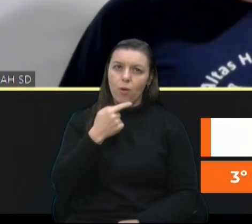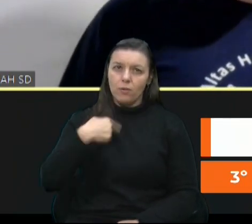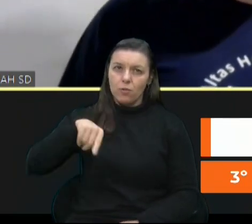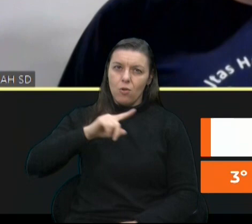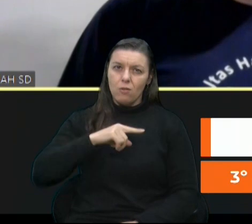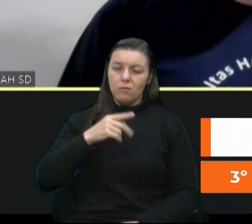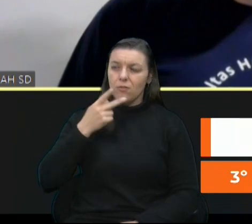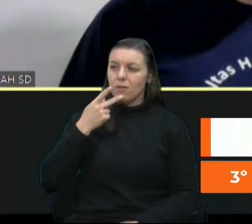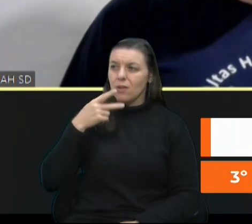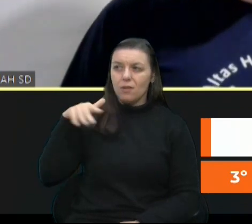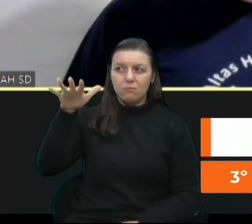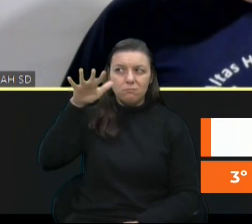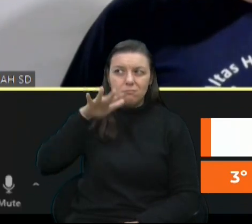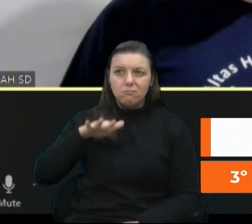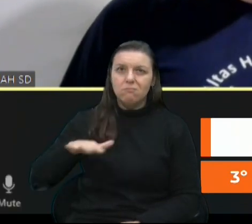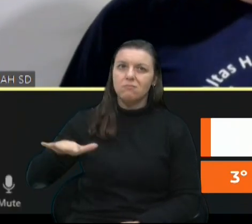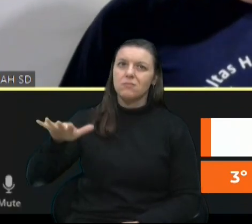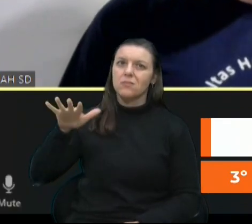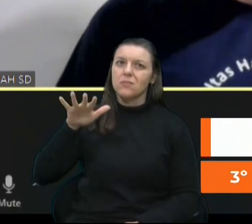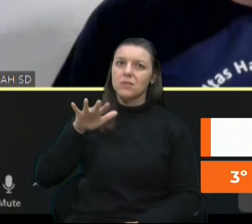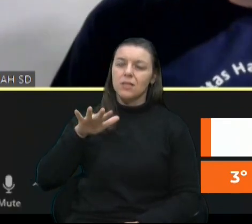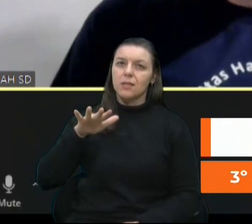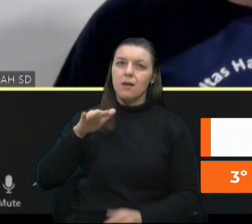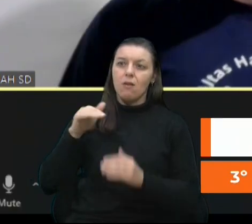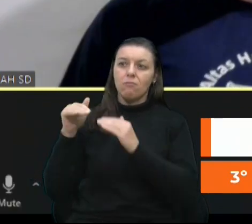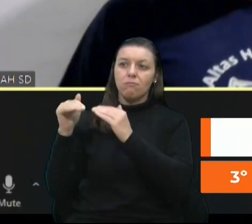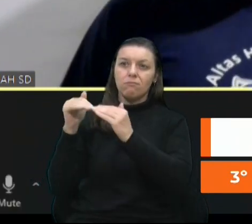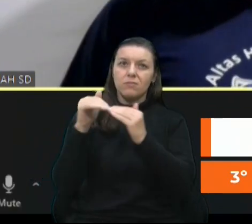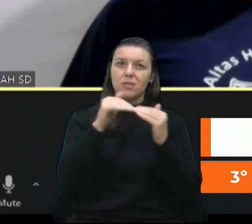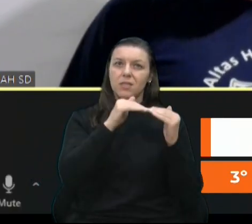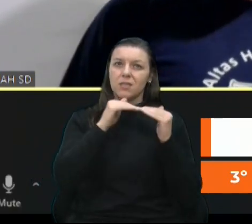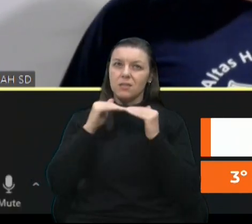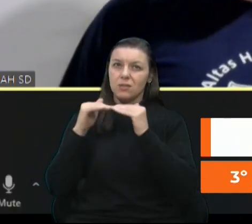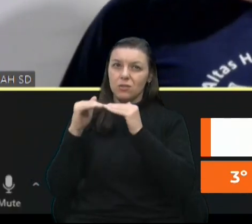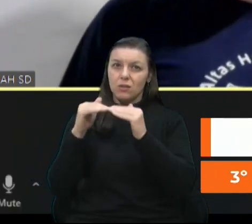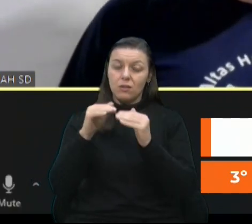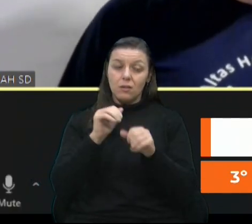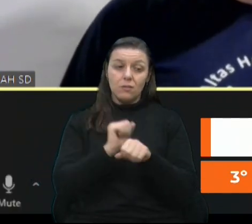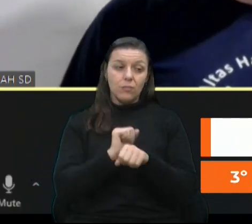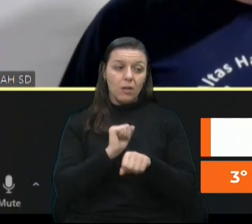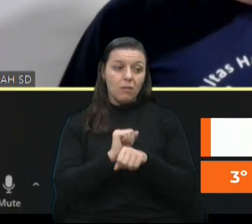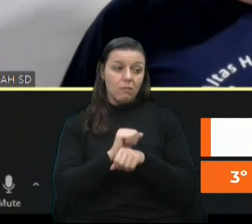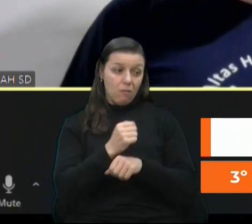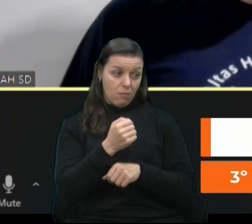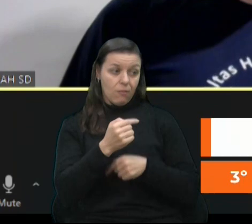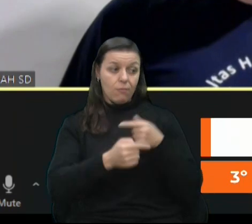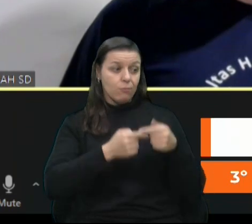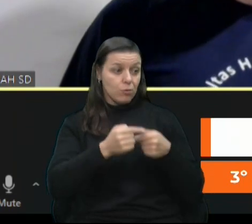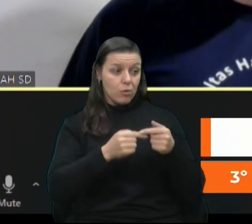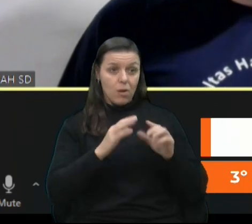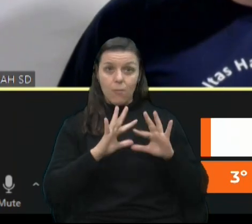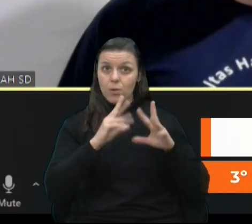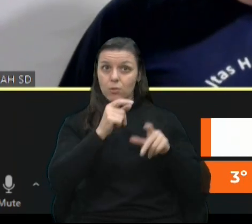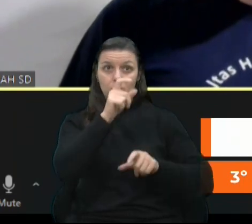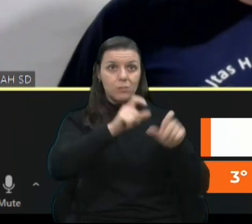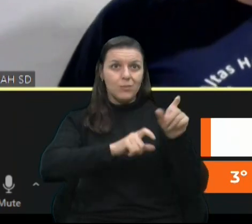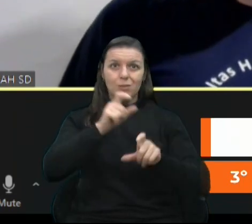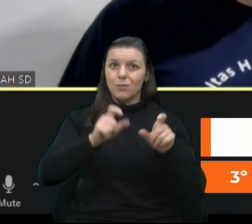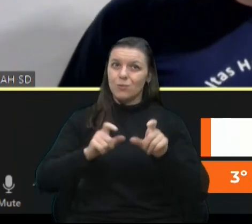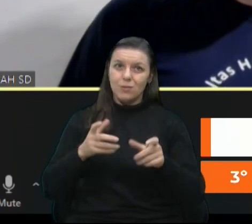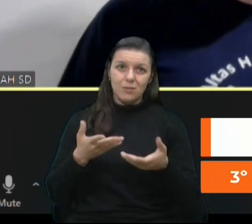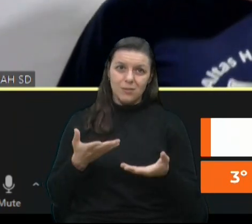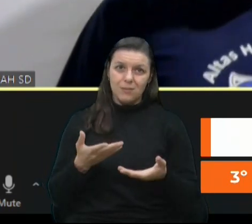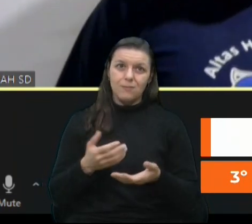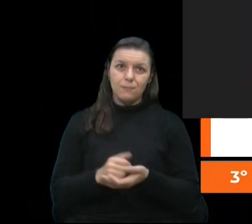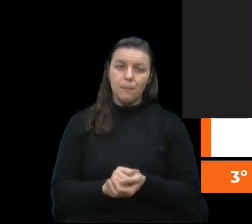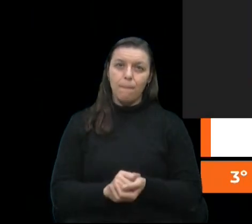de generalizar, de padronizar e esperar que aquilo ali funcione para todos, ou que seja bom para